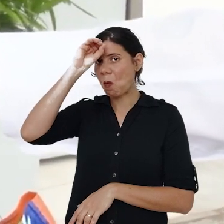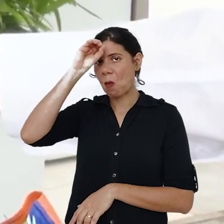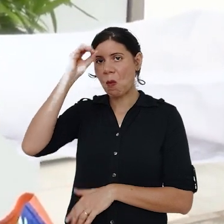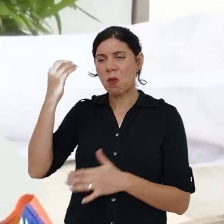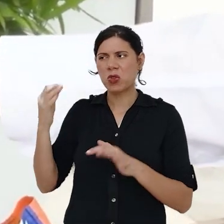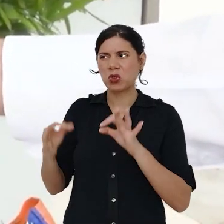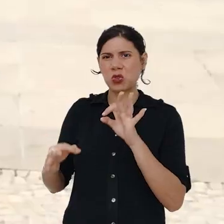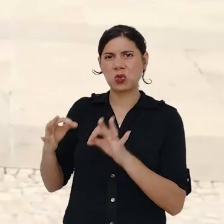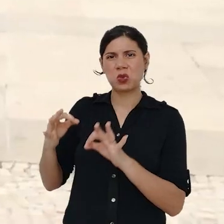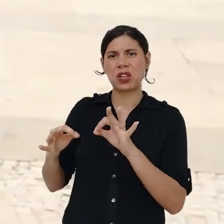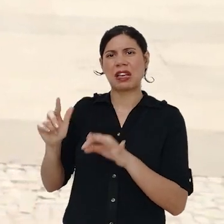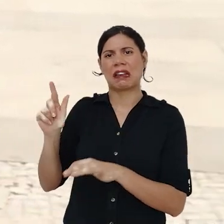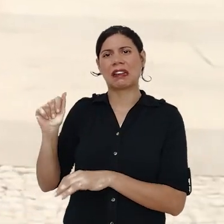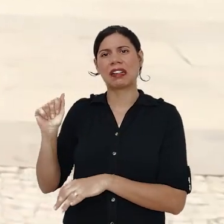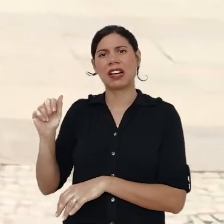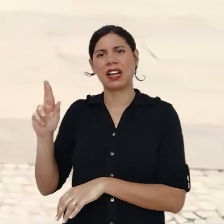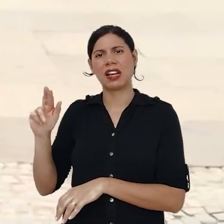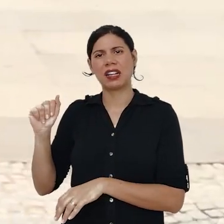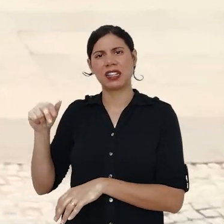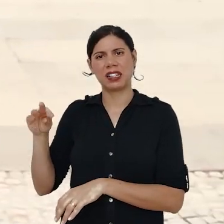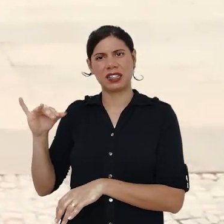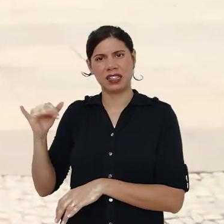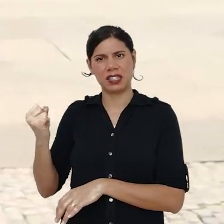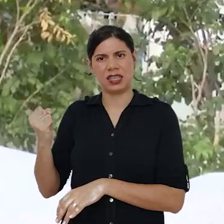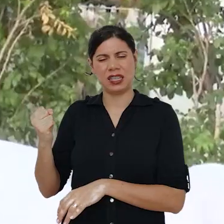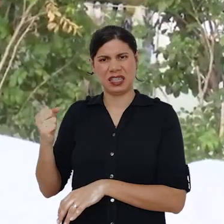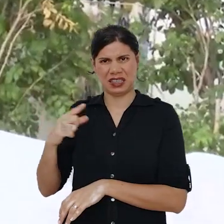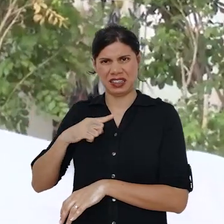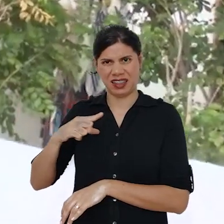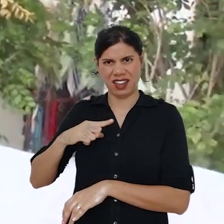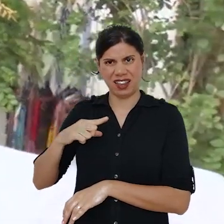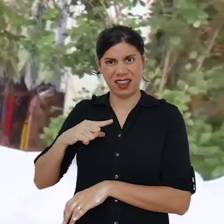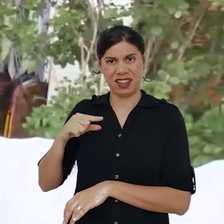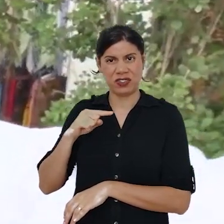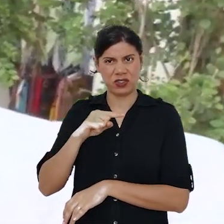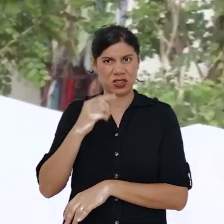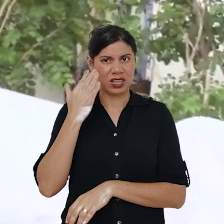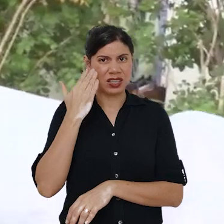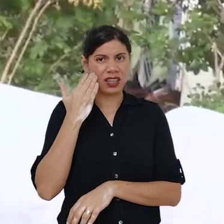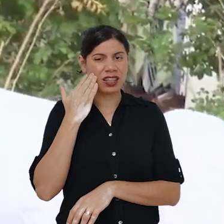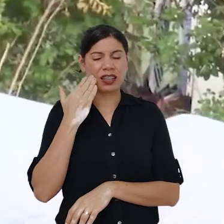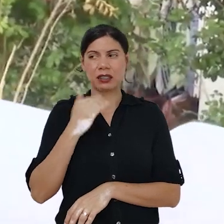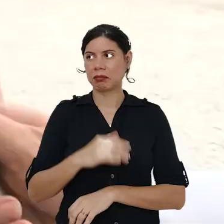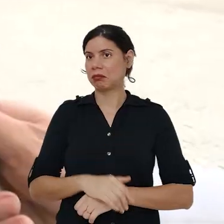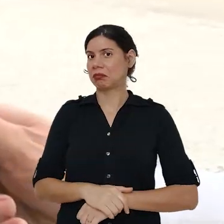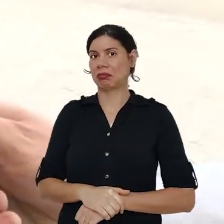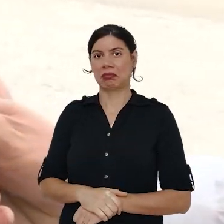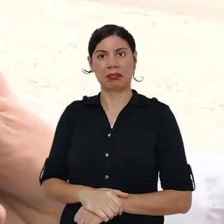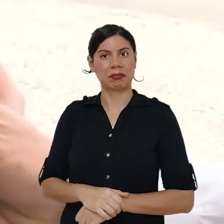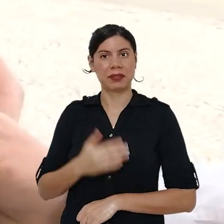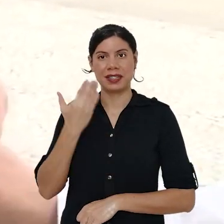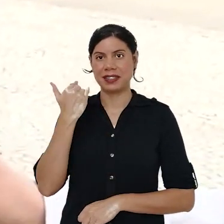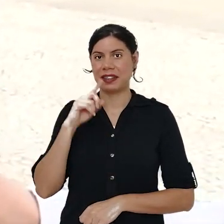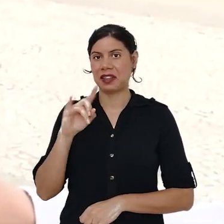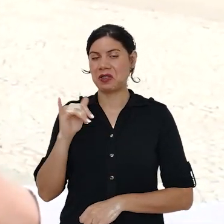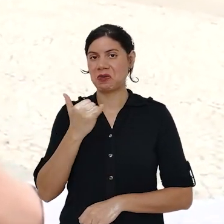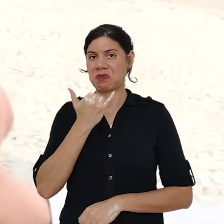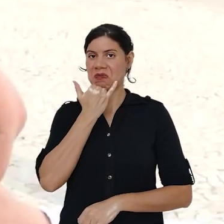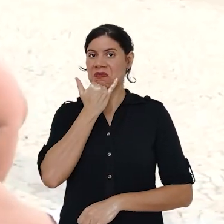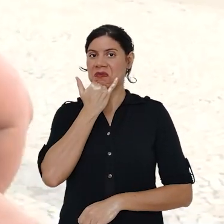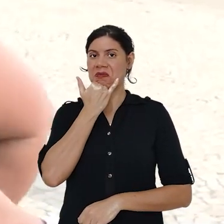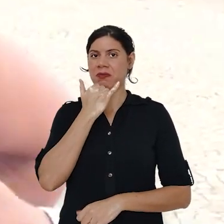garantias. Existe isso aí? Não. Faz ideia do que seja? Não. Não faço a mínima ideia do que seja, desculpa. É um juiz que garante alguma